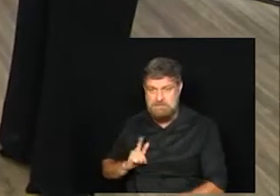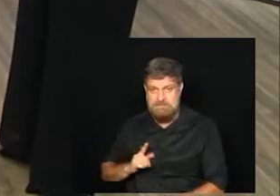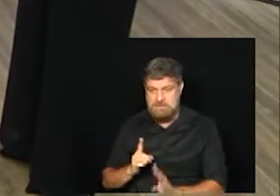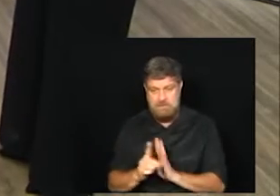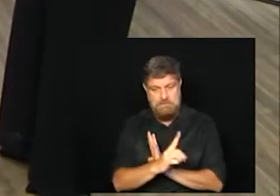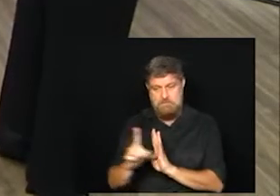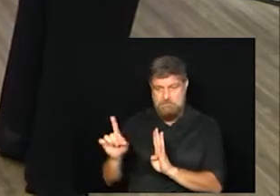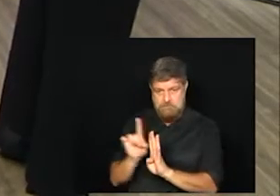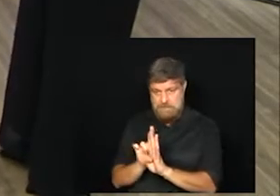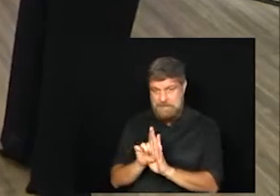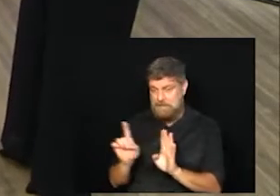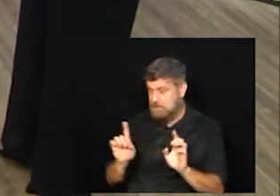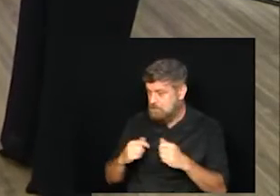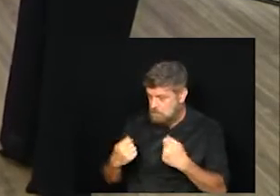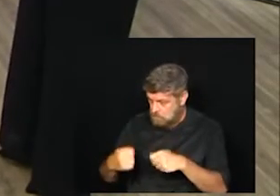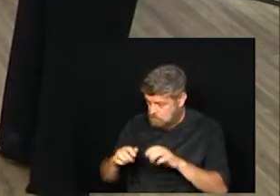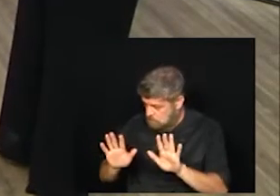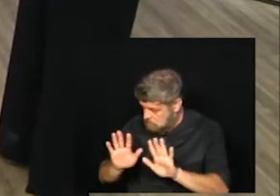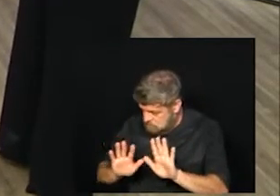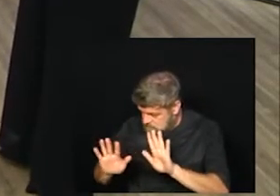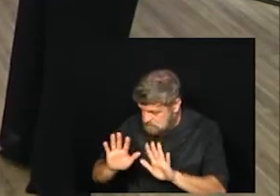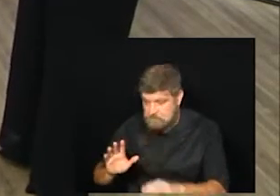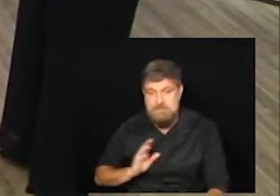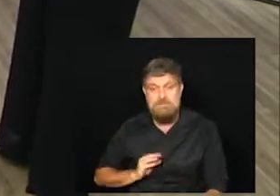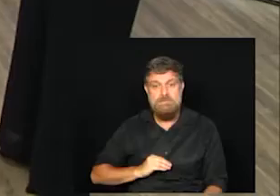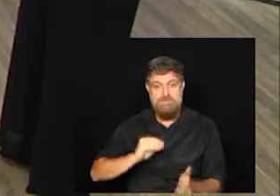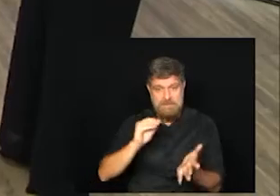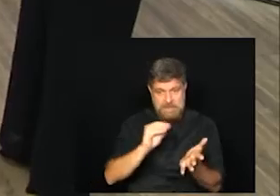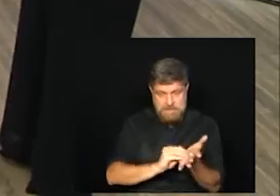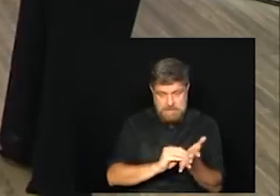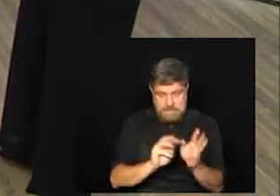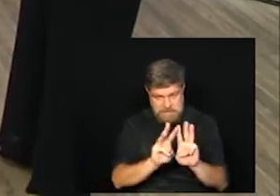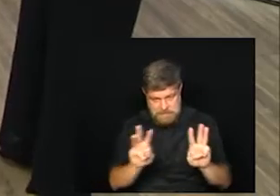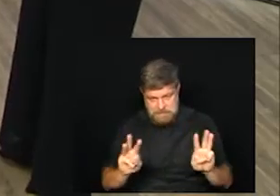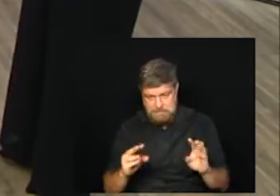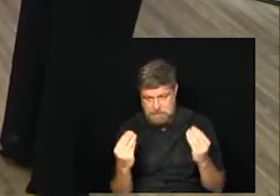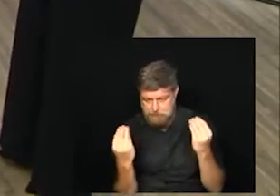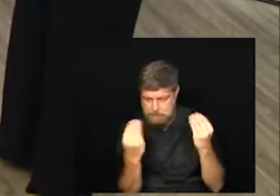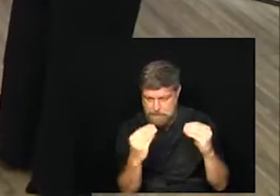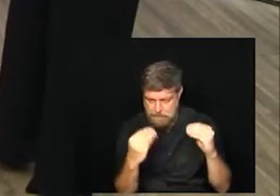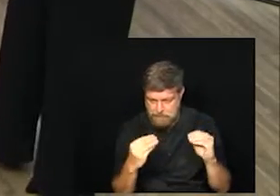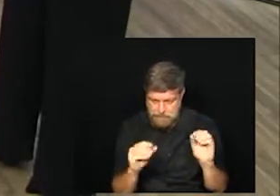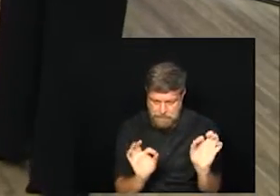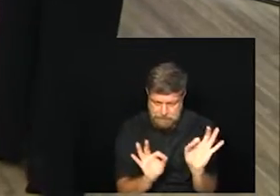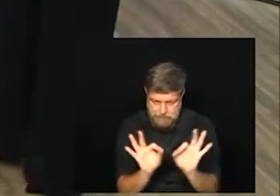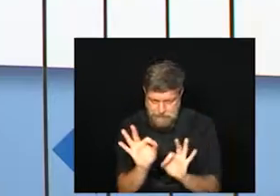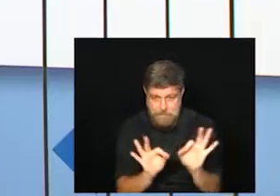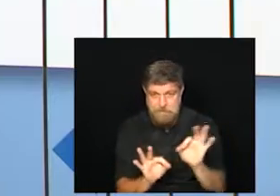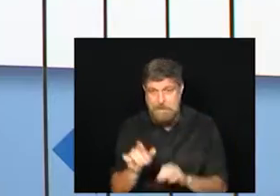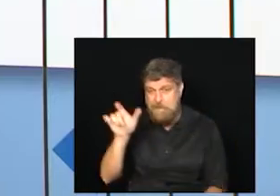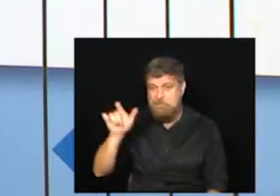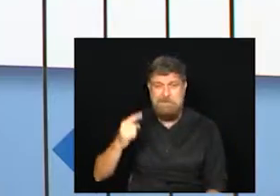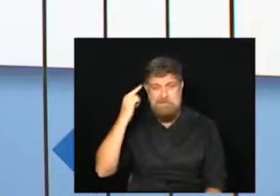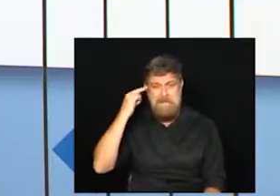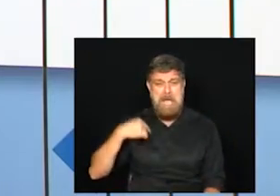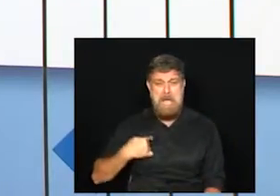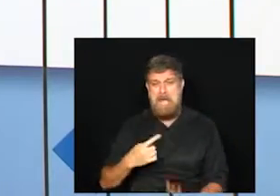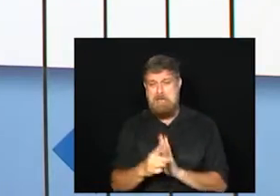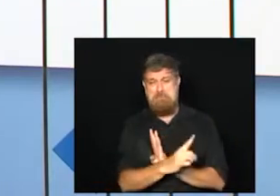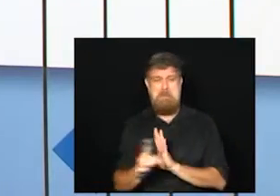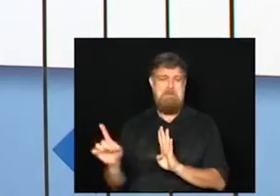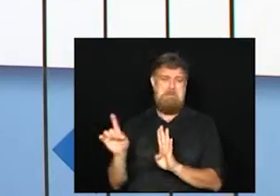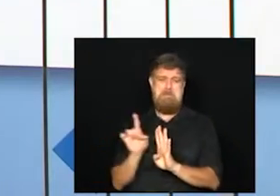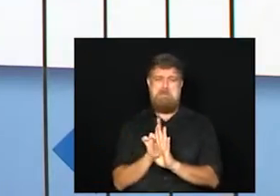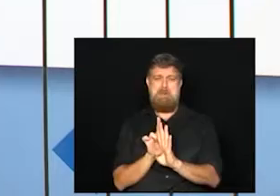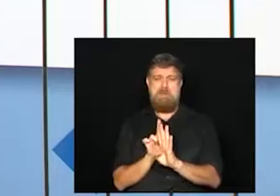da fila, não se preocupe. Vai fazer só o reagendamento no site vacina.campinas. Porque muita gente tem medo de reagendar, fala, não vou, porque senão eu vou